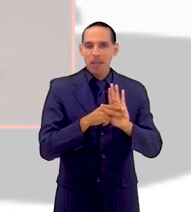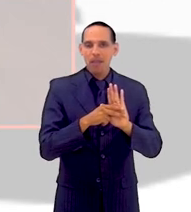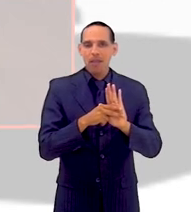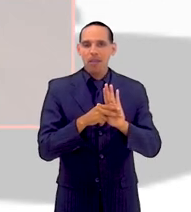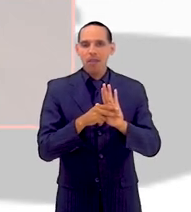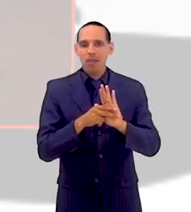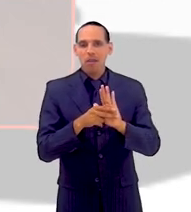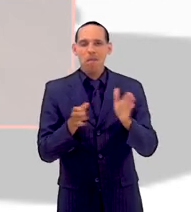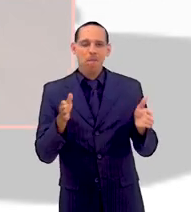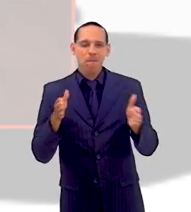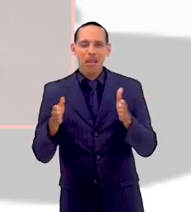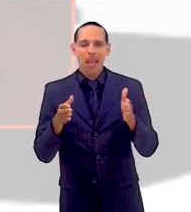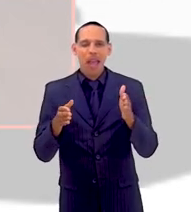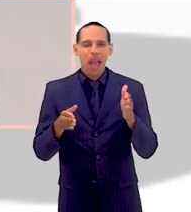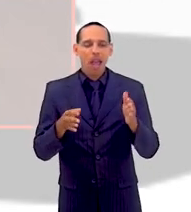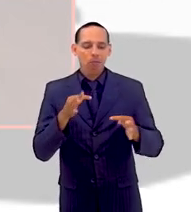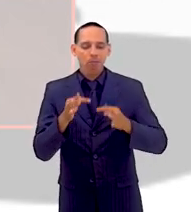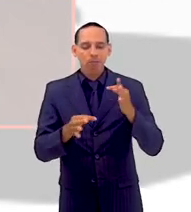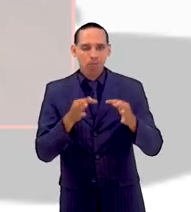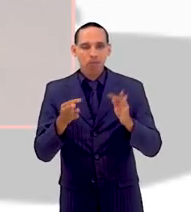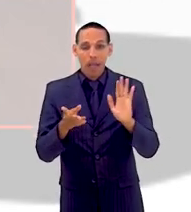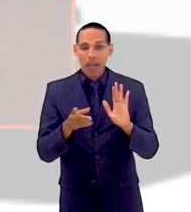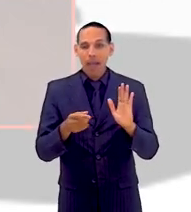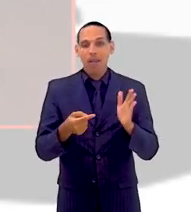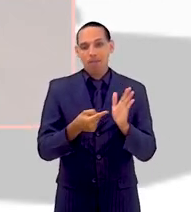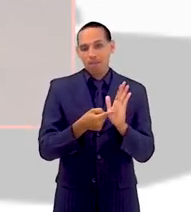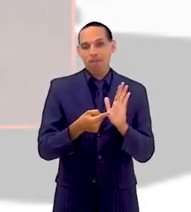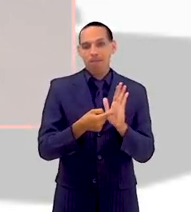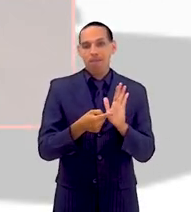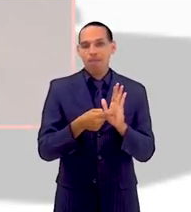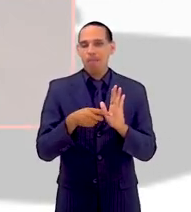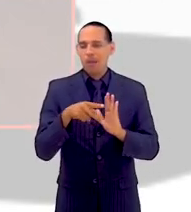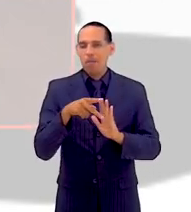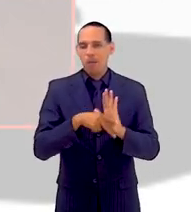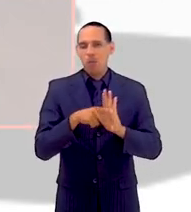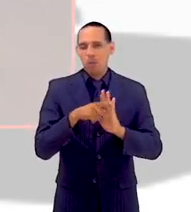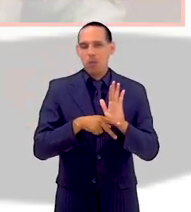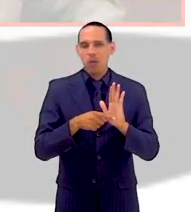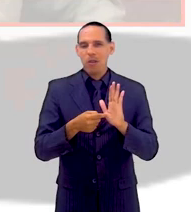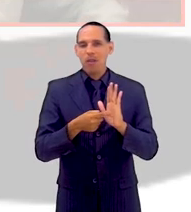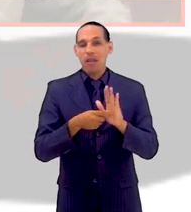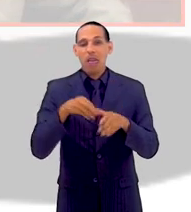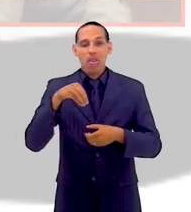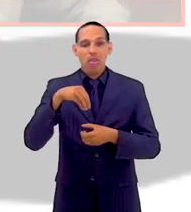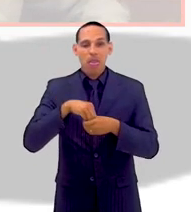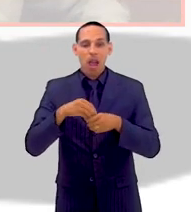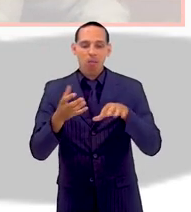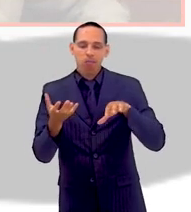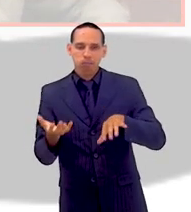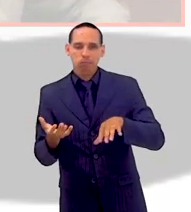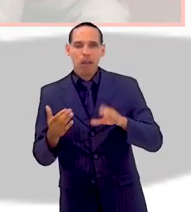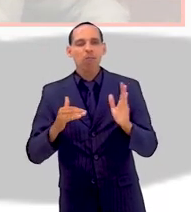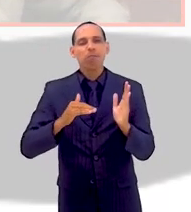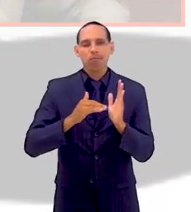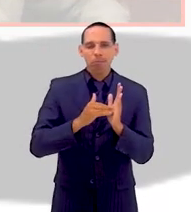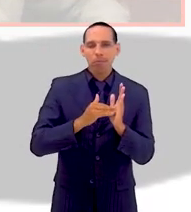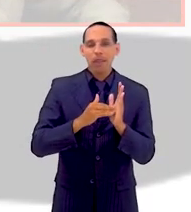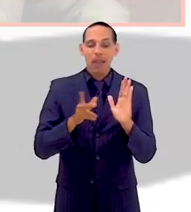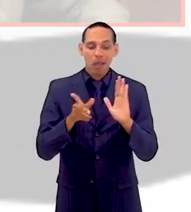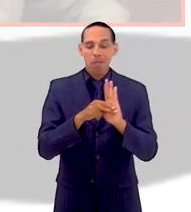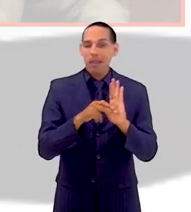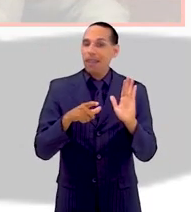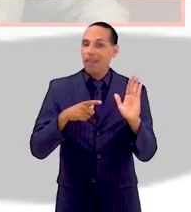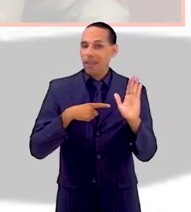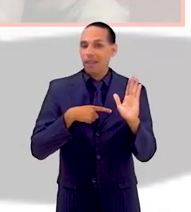durante a tramitação nas casas legislativas, no Congresso e o Senado, ele sofreu